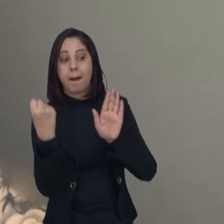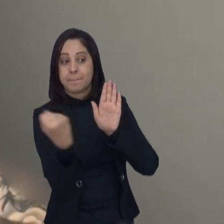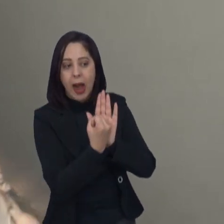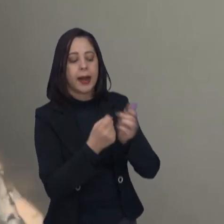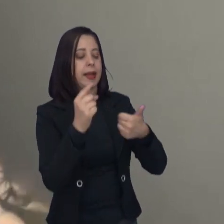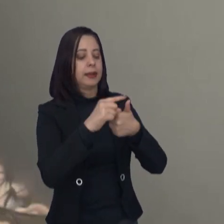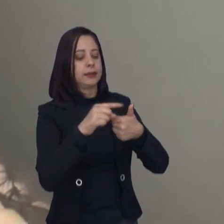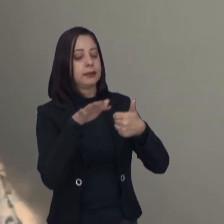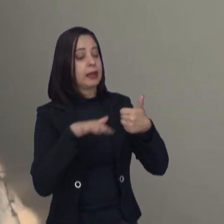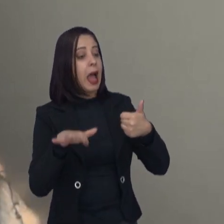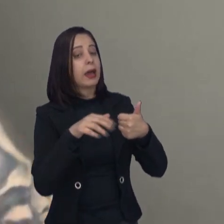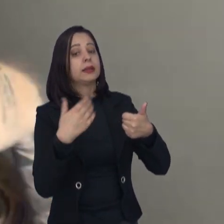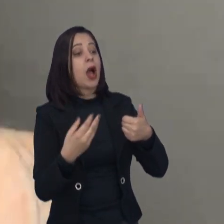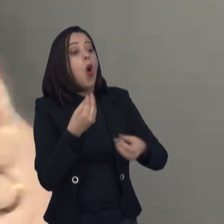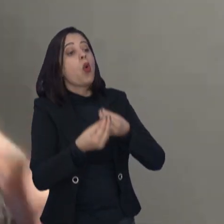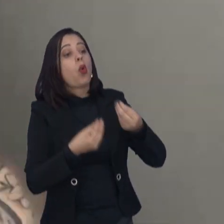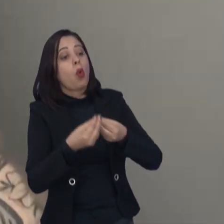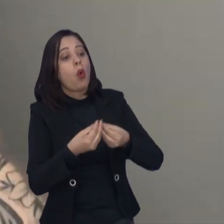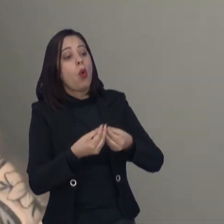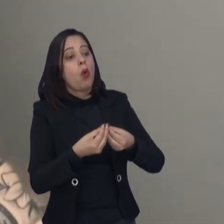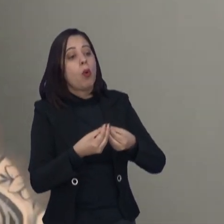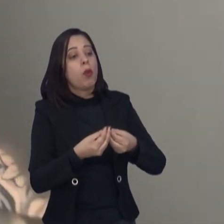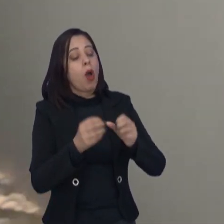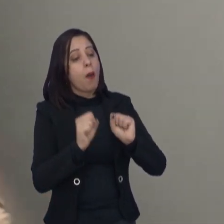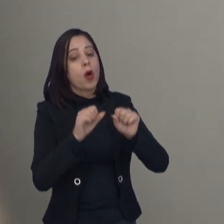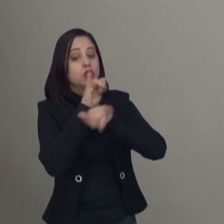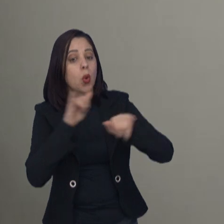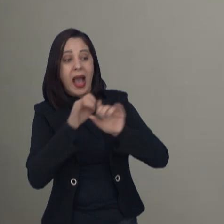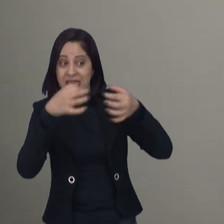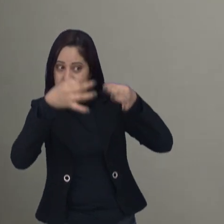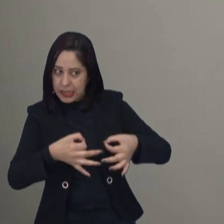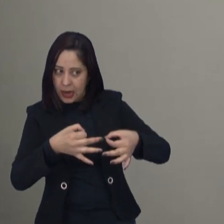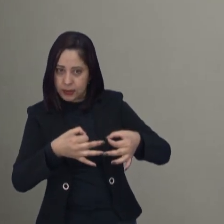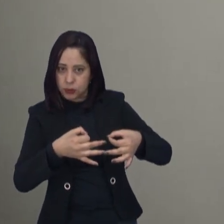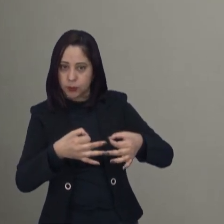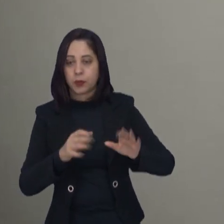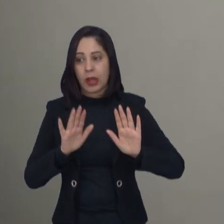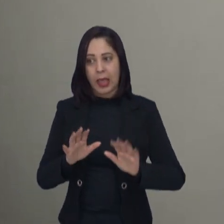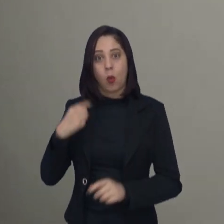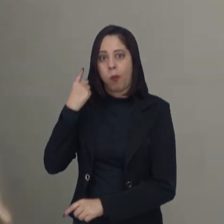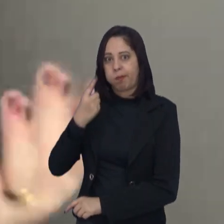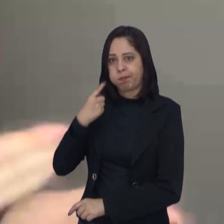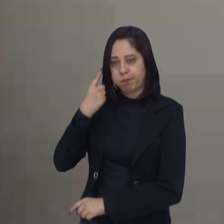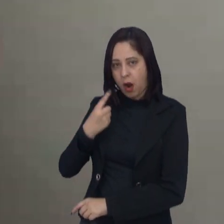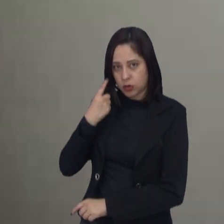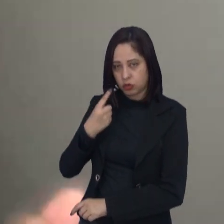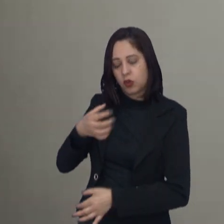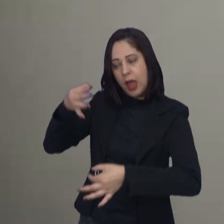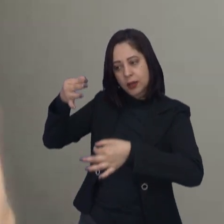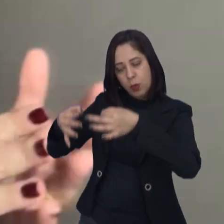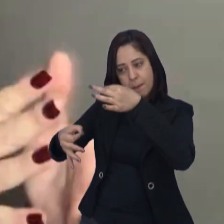tal área, como que eu preciso de fazer essa divulgação correta? Então, a partir daquilo que, lógico, que elas já tenham, que vai